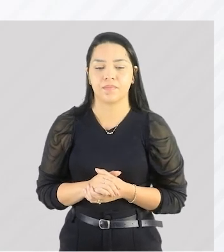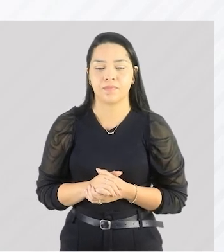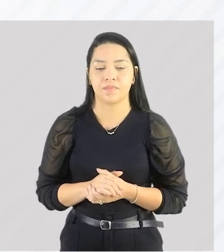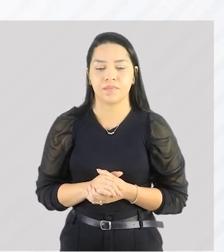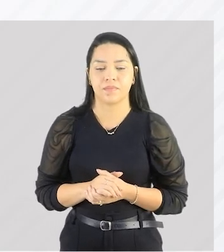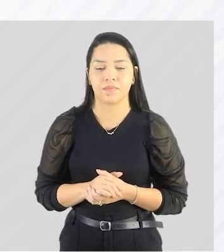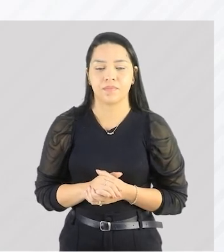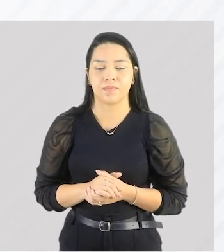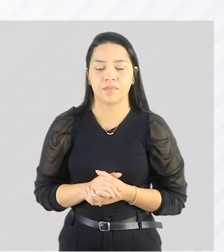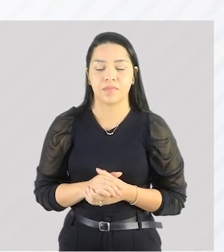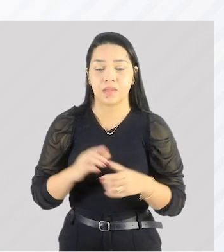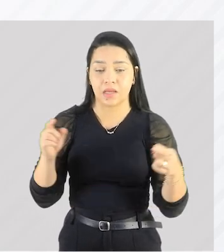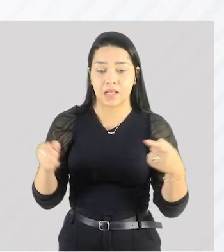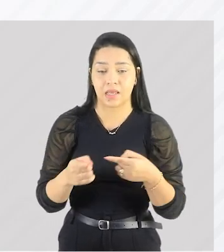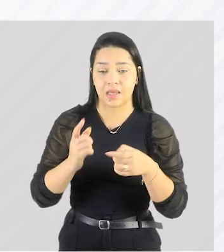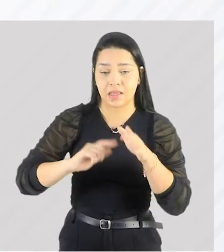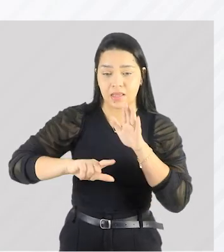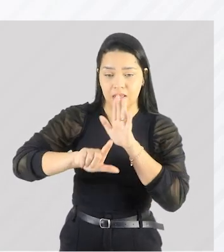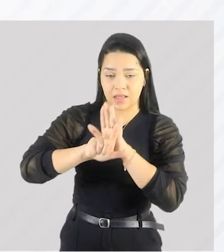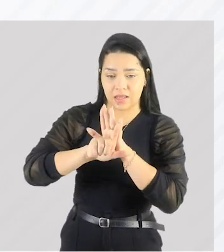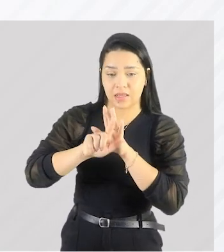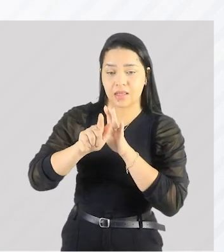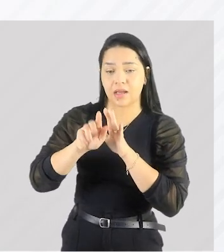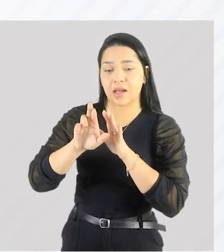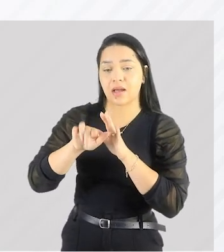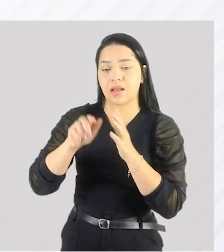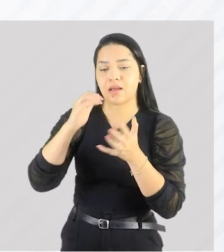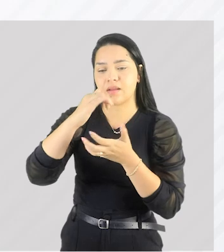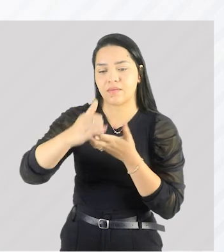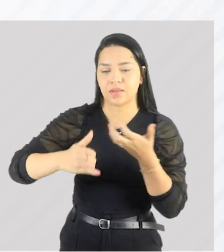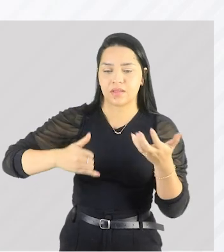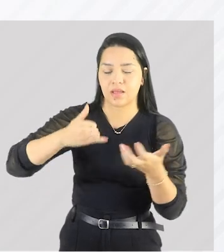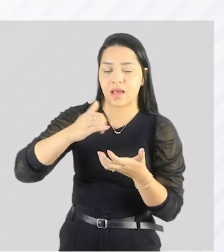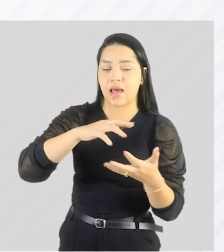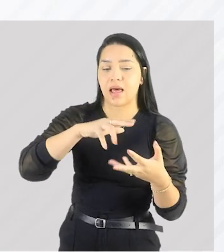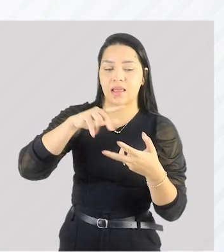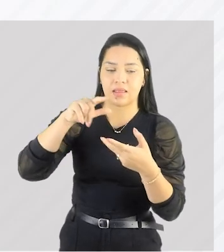distância? Então, a maior